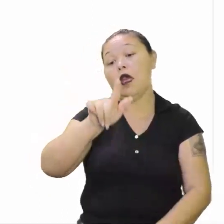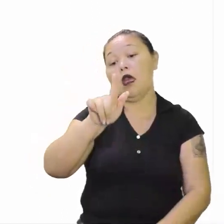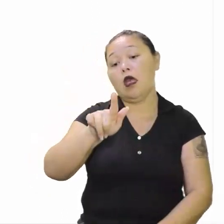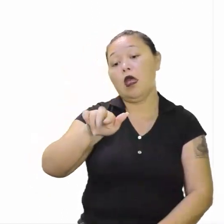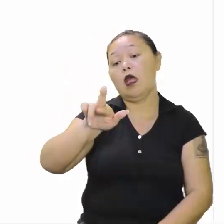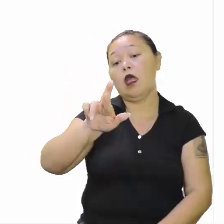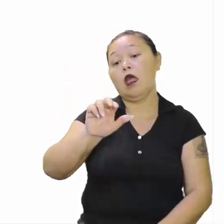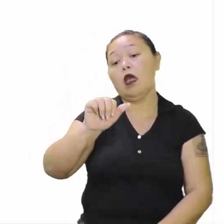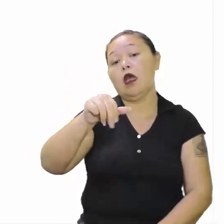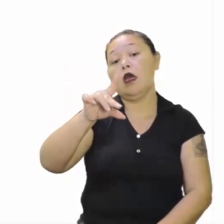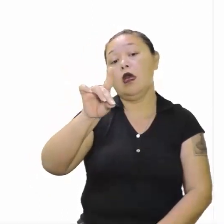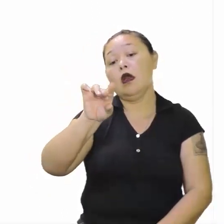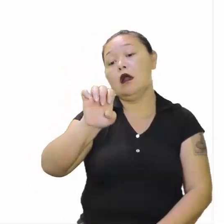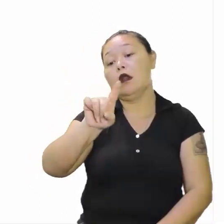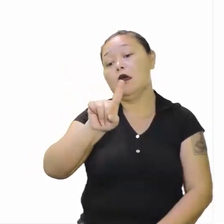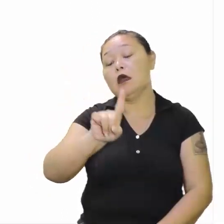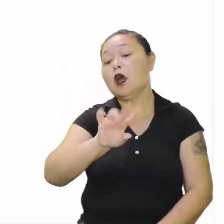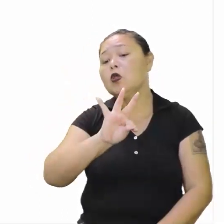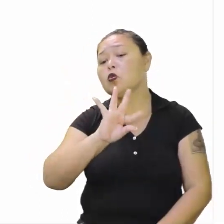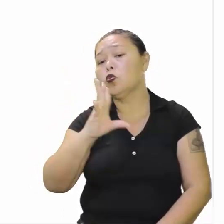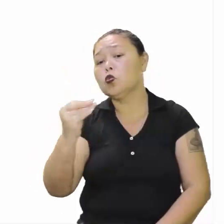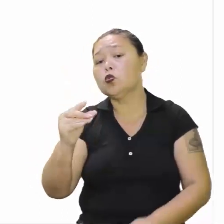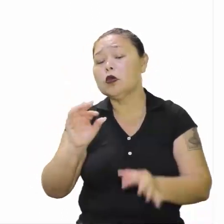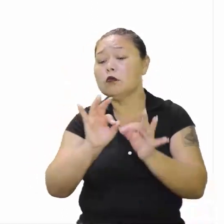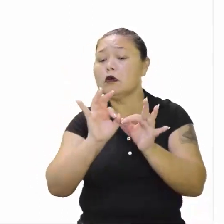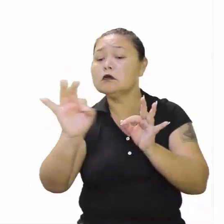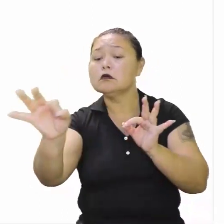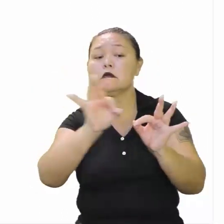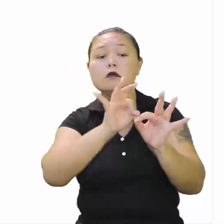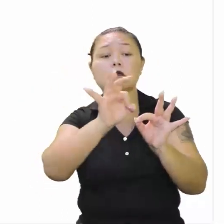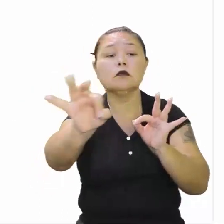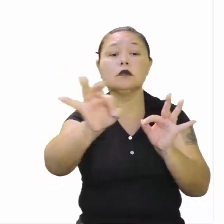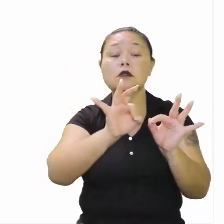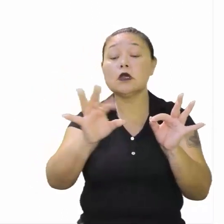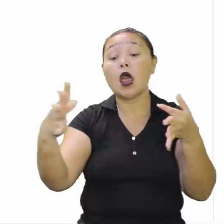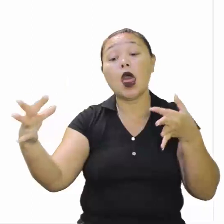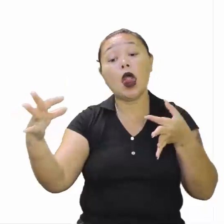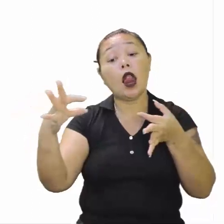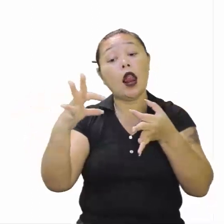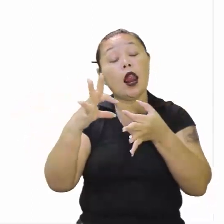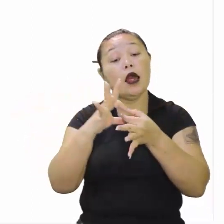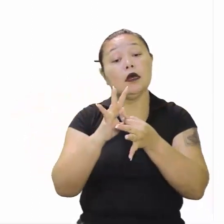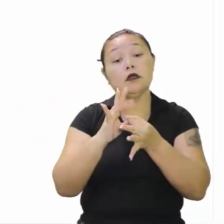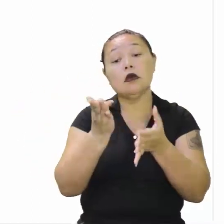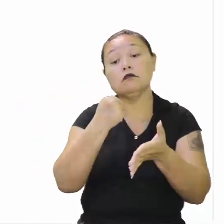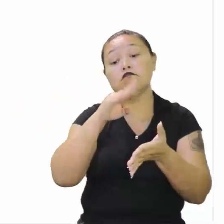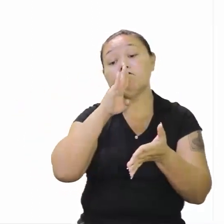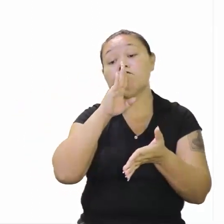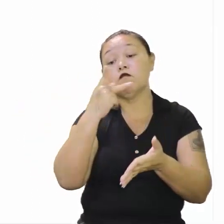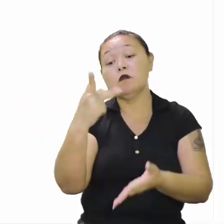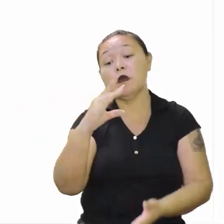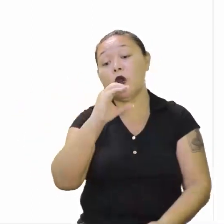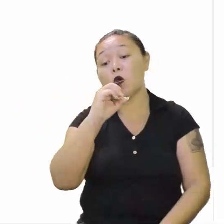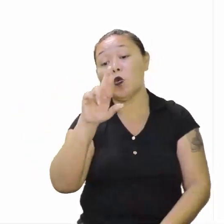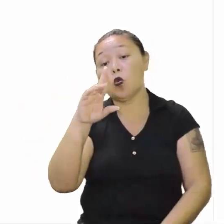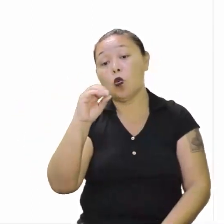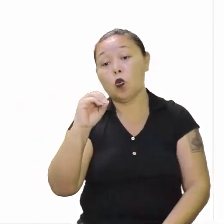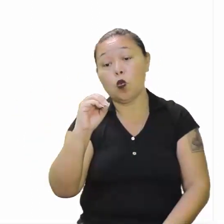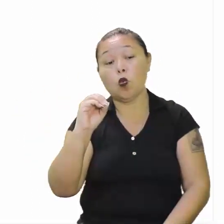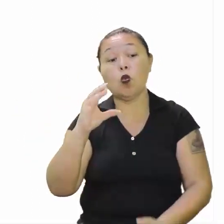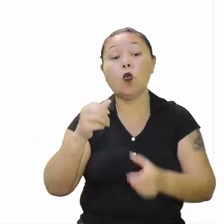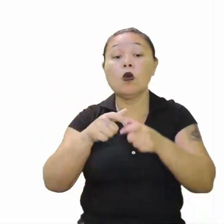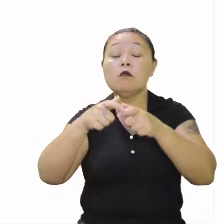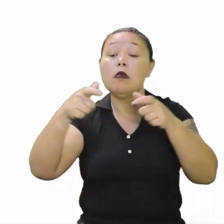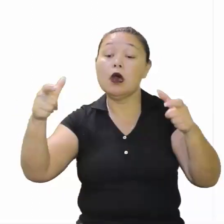podemos medir associado à inércia desse corpo. Ou seja, quanto maior a massa de um